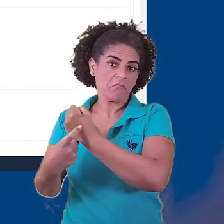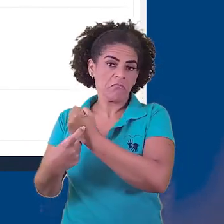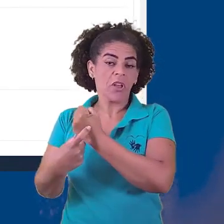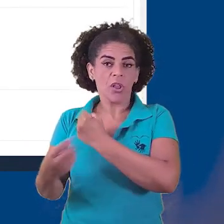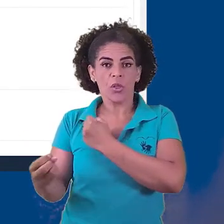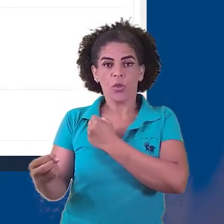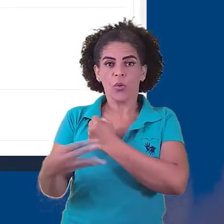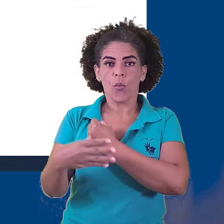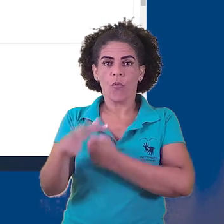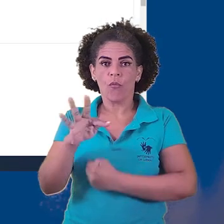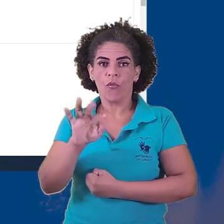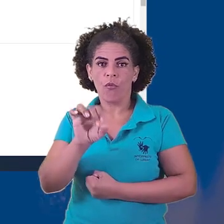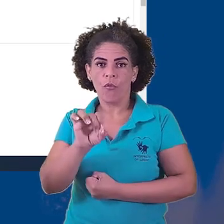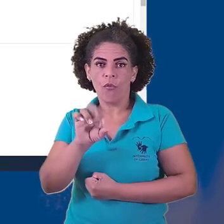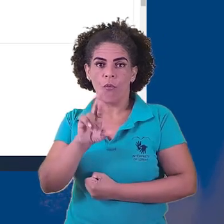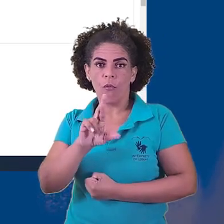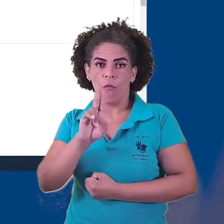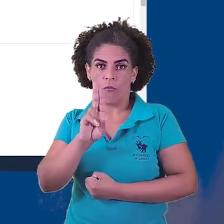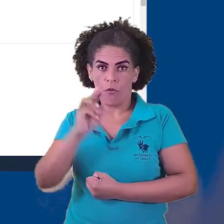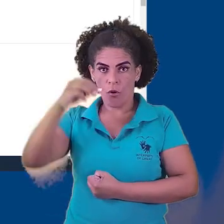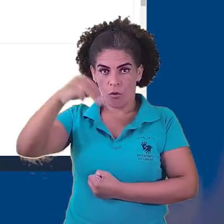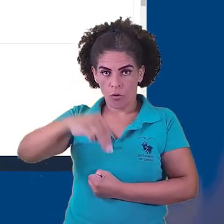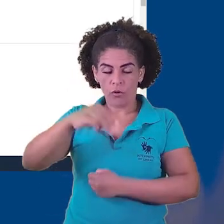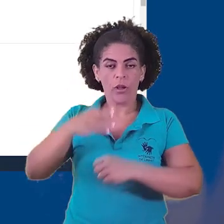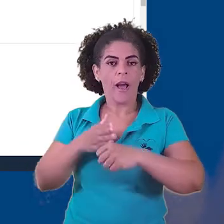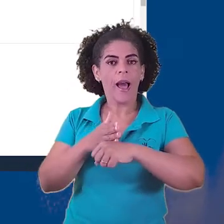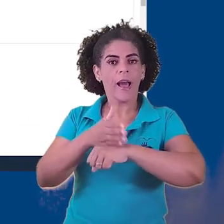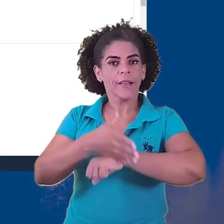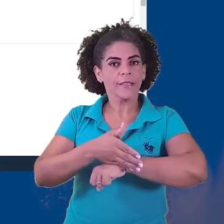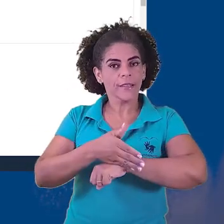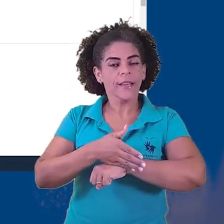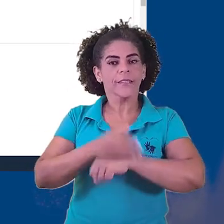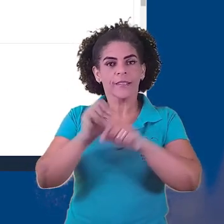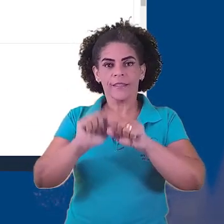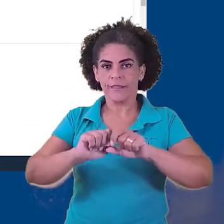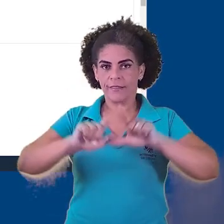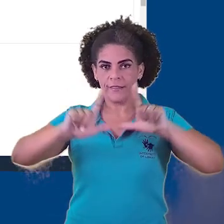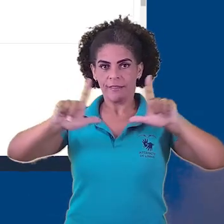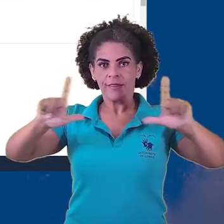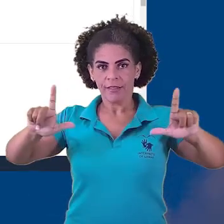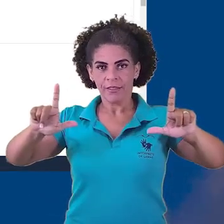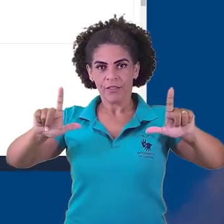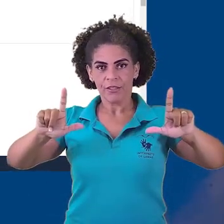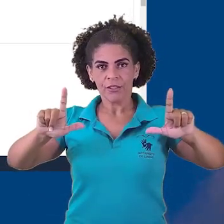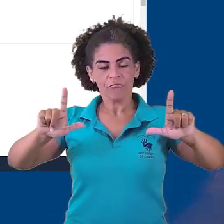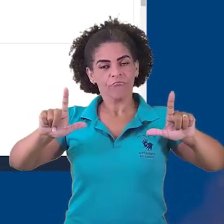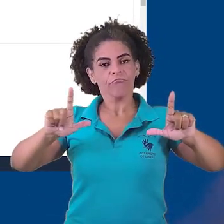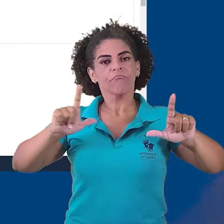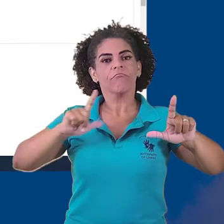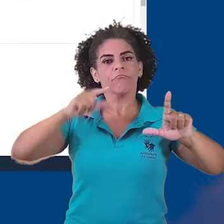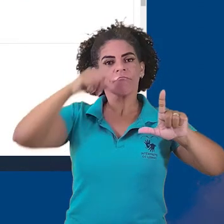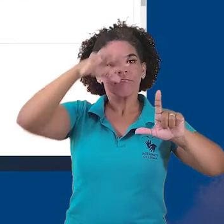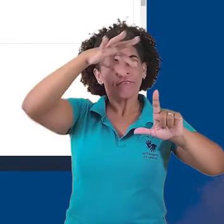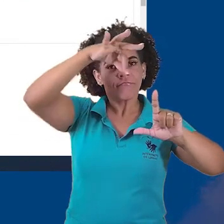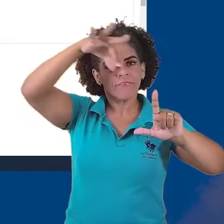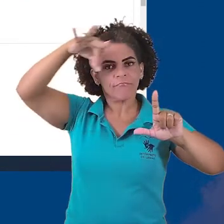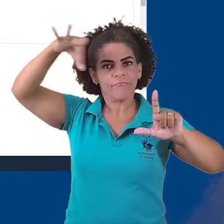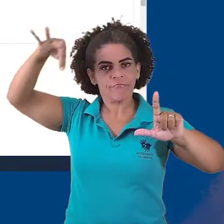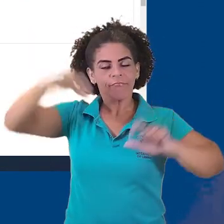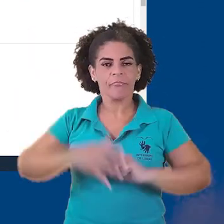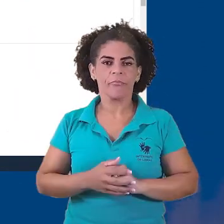fórum, novo fórum, nós vamos acessar a página inicial do fórum, né, com todos os